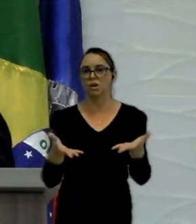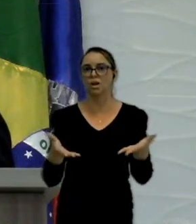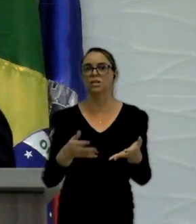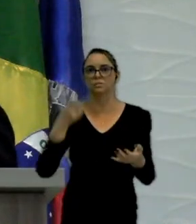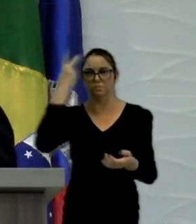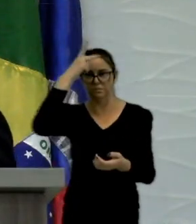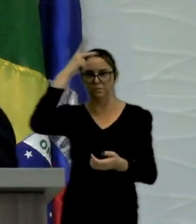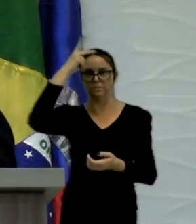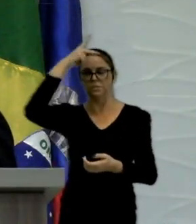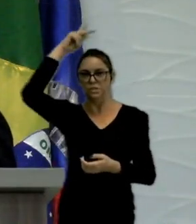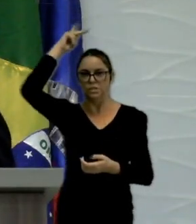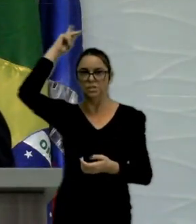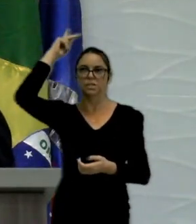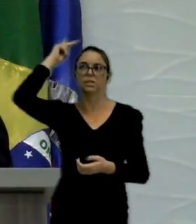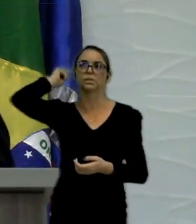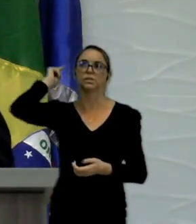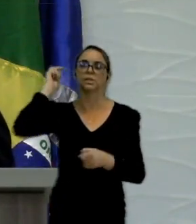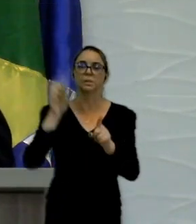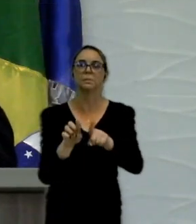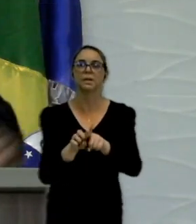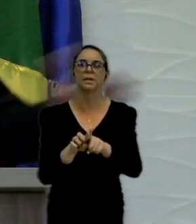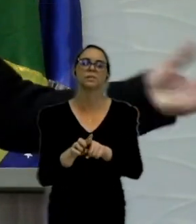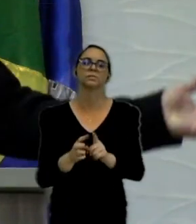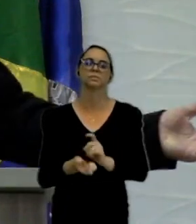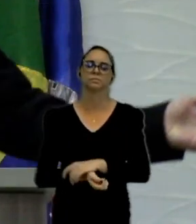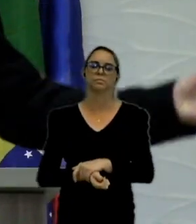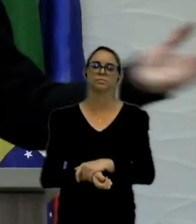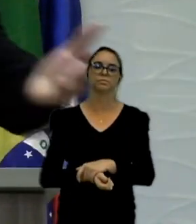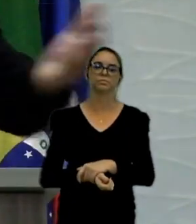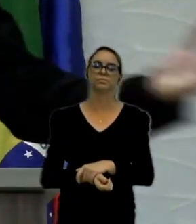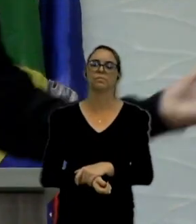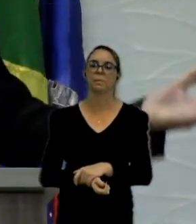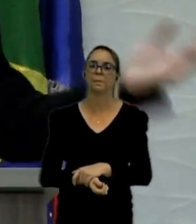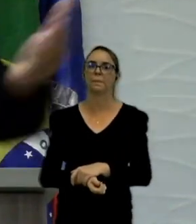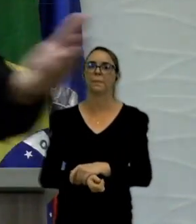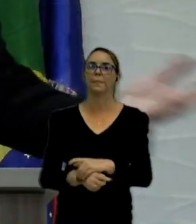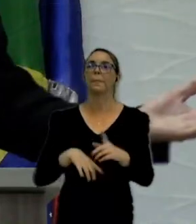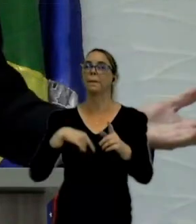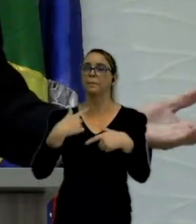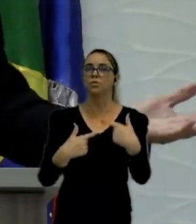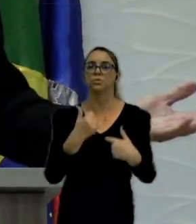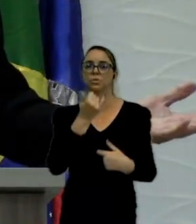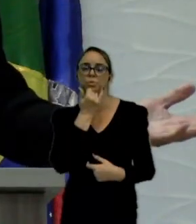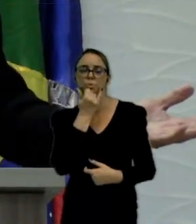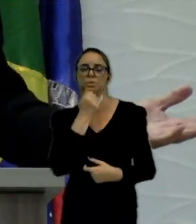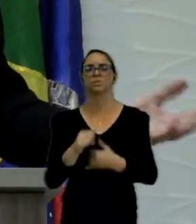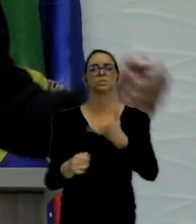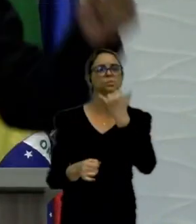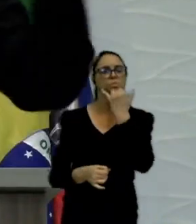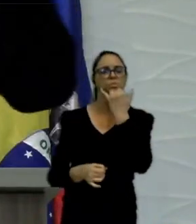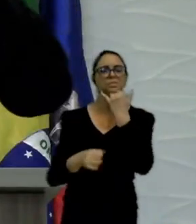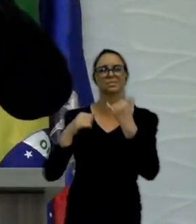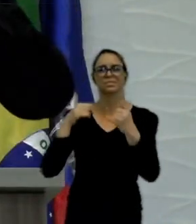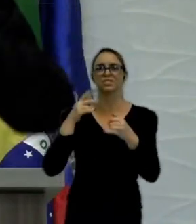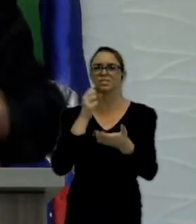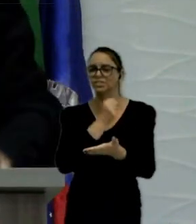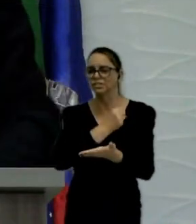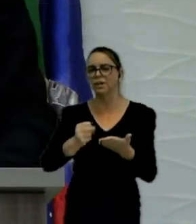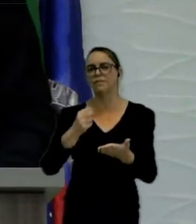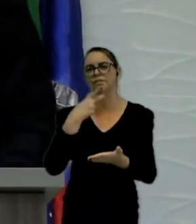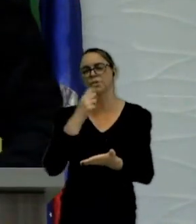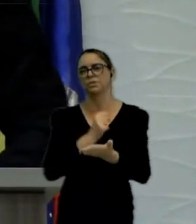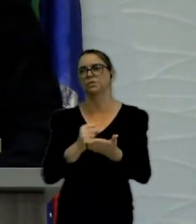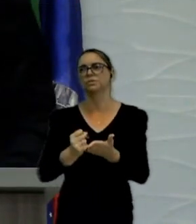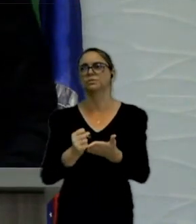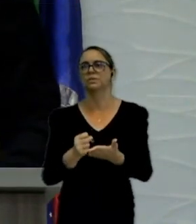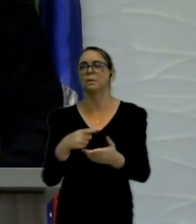chamar palavrão, achando pouco. Aí depois que chama, não desculpa, desculpa. Não é assim não, a gente vem para aqui, tem que saber o que vai